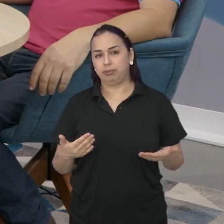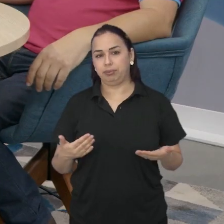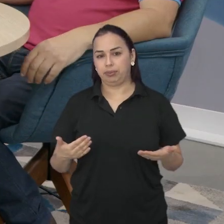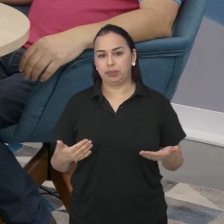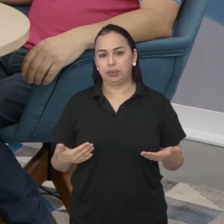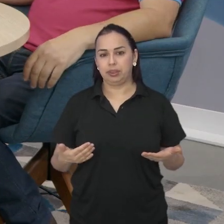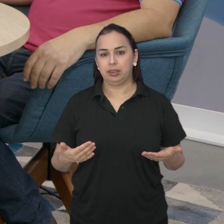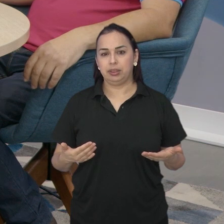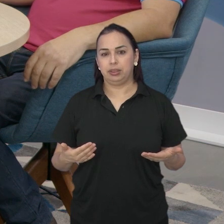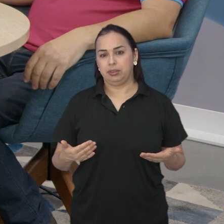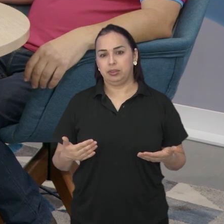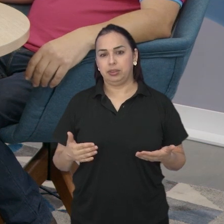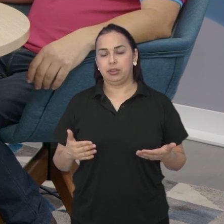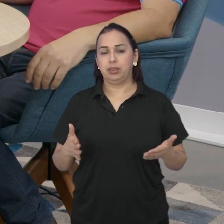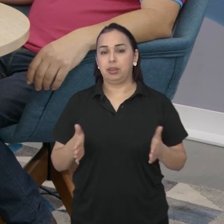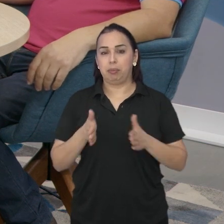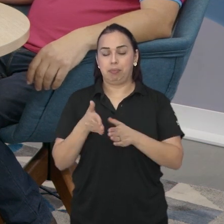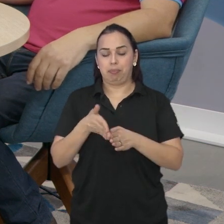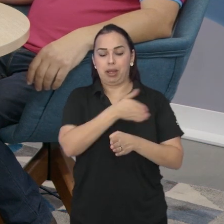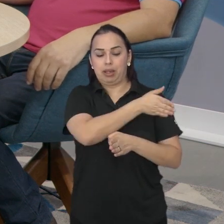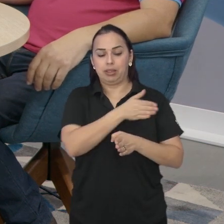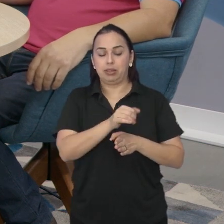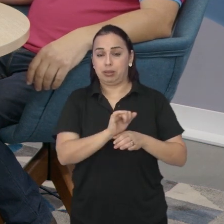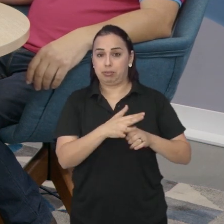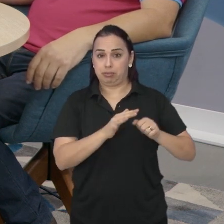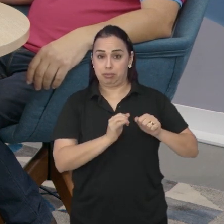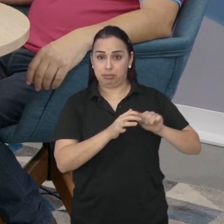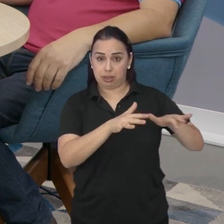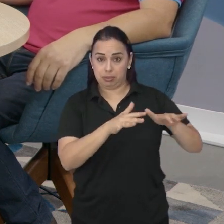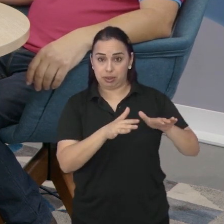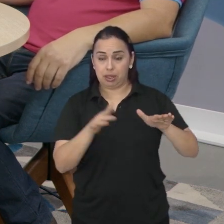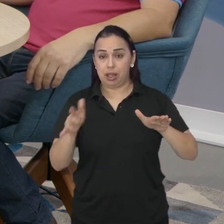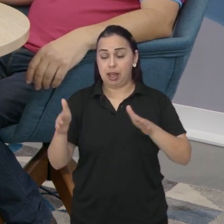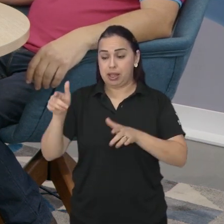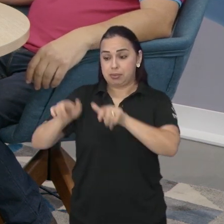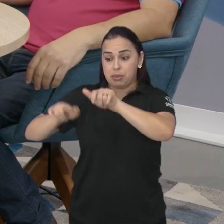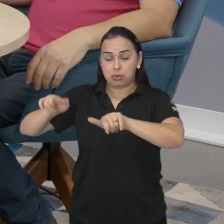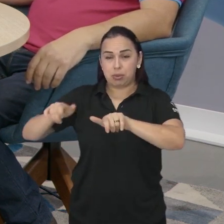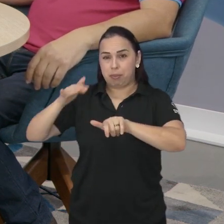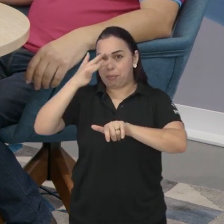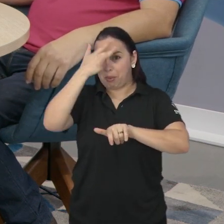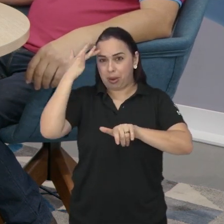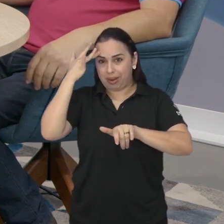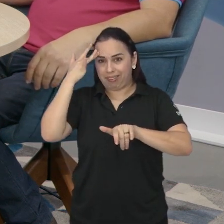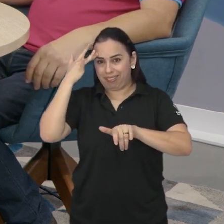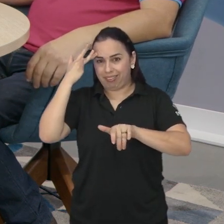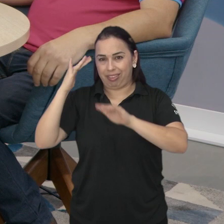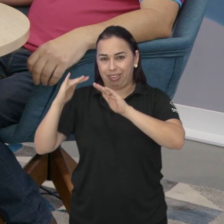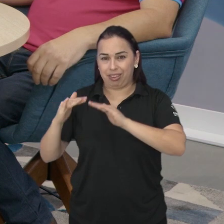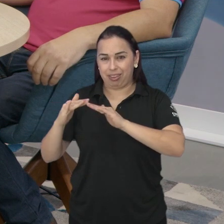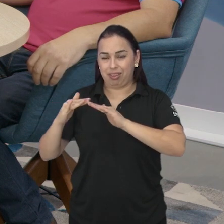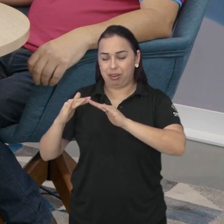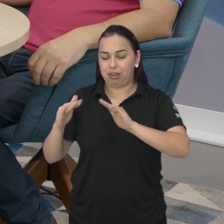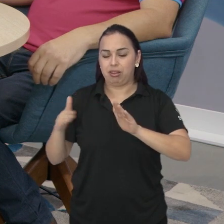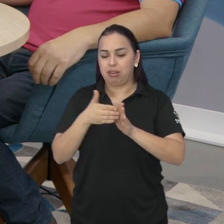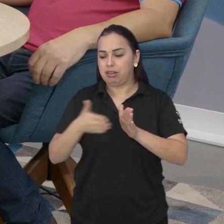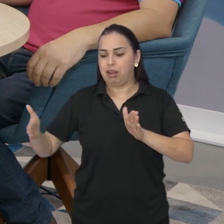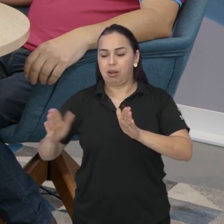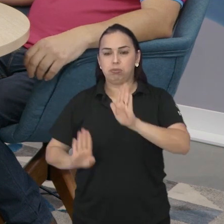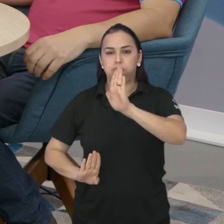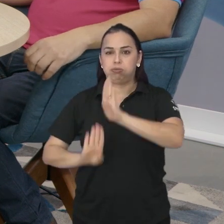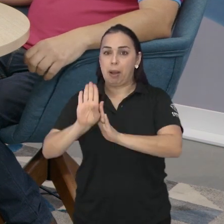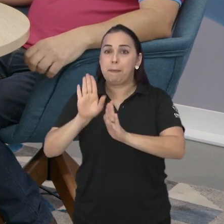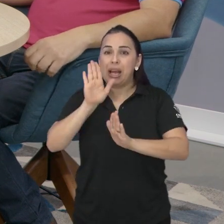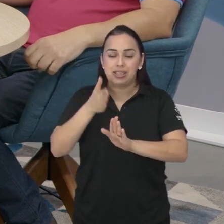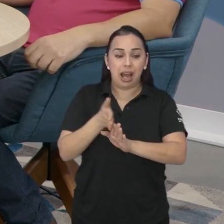fala, fala-se muito depois da pandemia, principalmente aumentou, mas essa é uma questão que vem muito antes